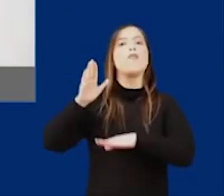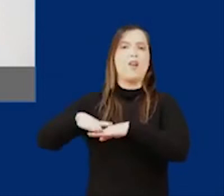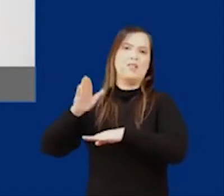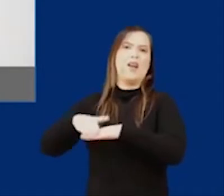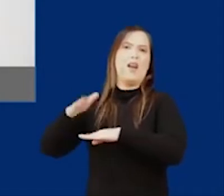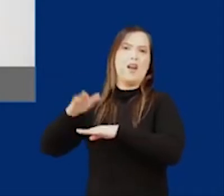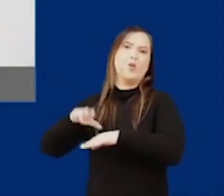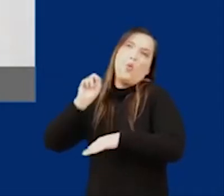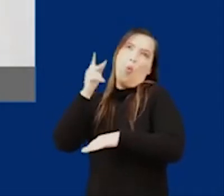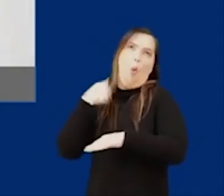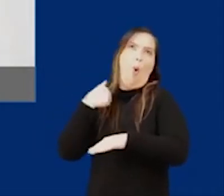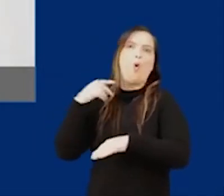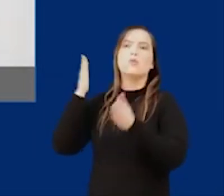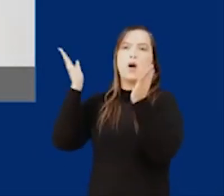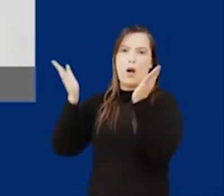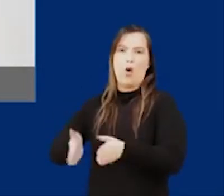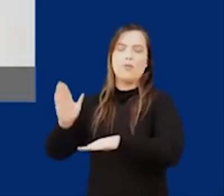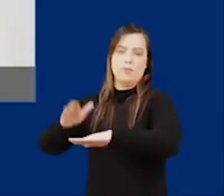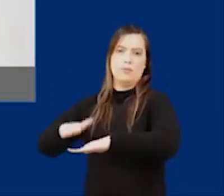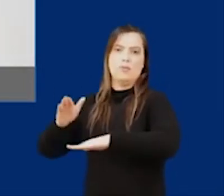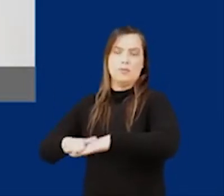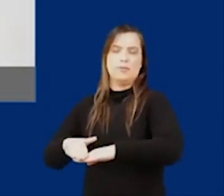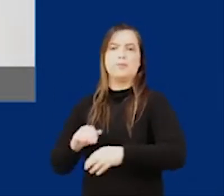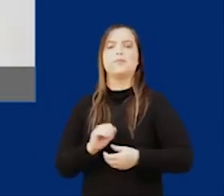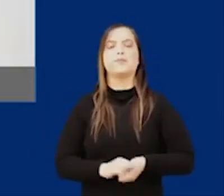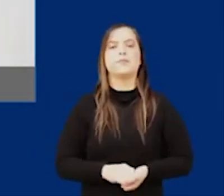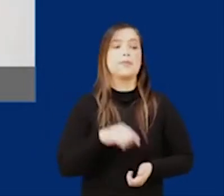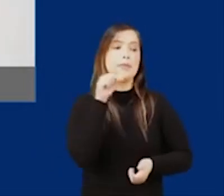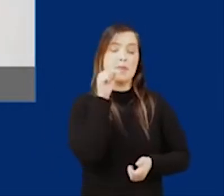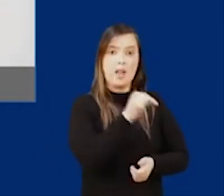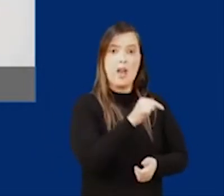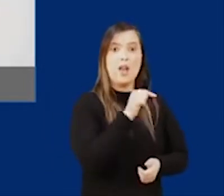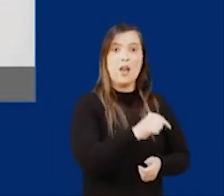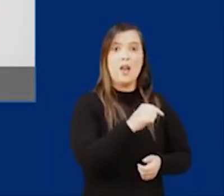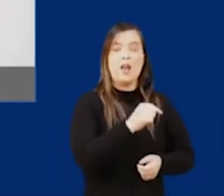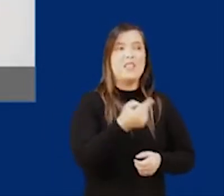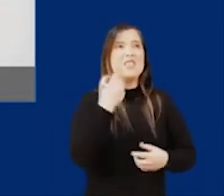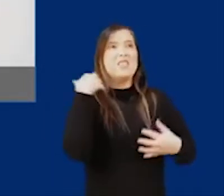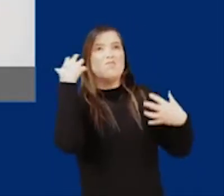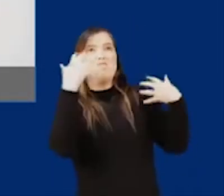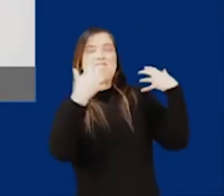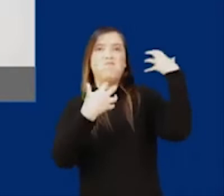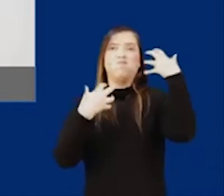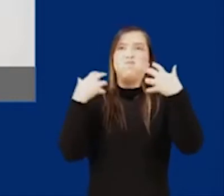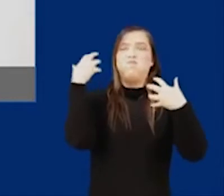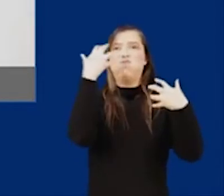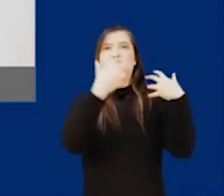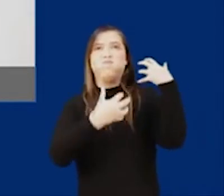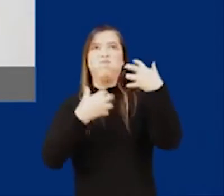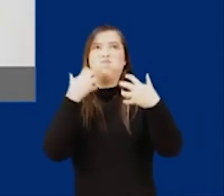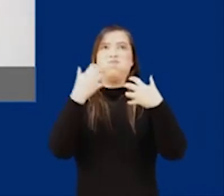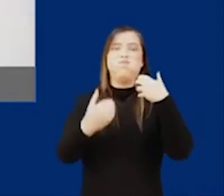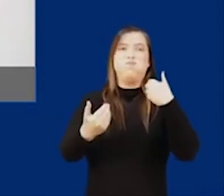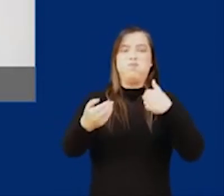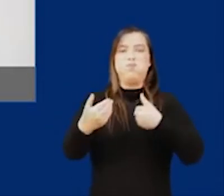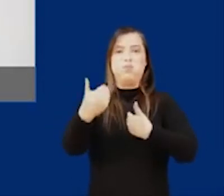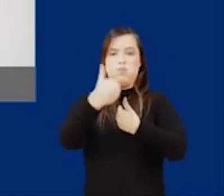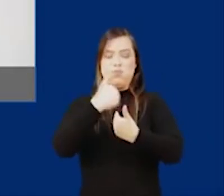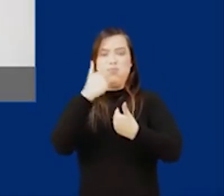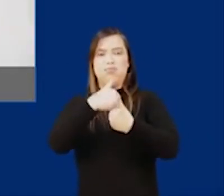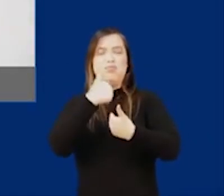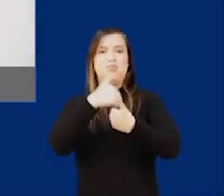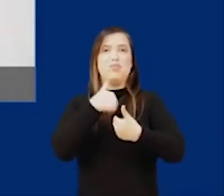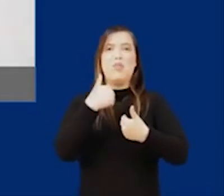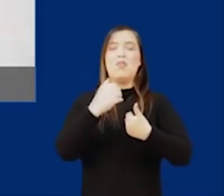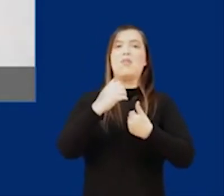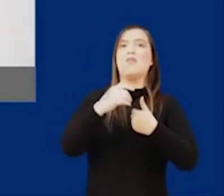ou fizeram. Então, essa mulher vai ser confrontada com muitas crenças limitantes, né? Essa mulher vai passar por